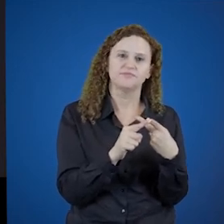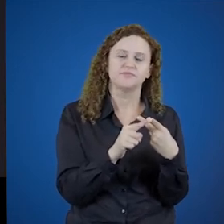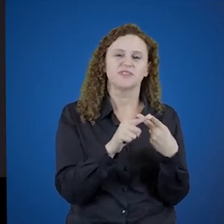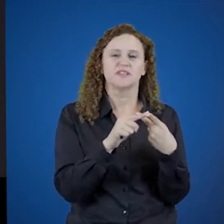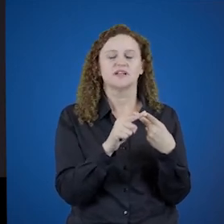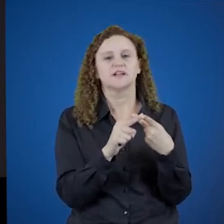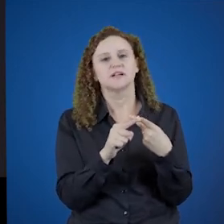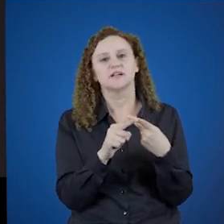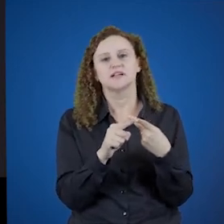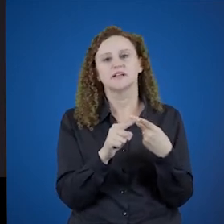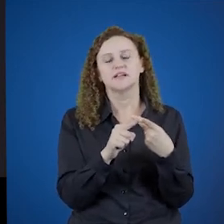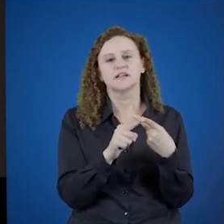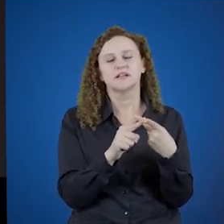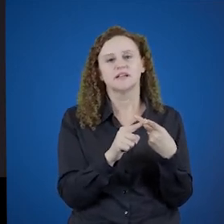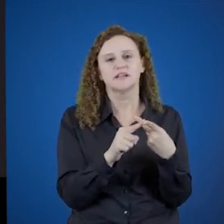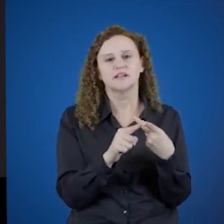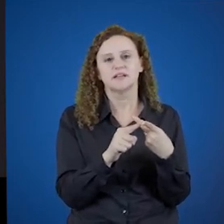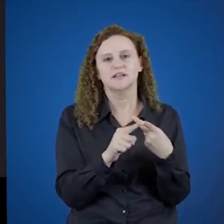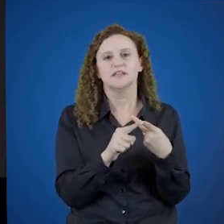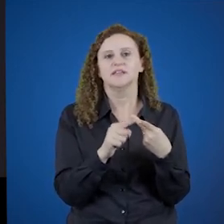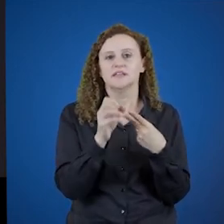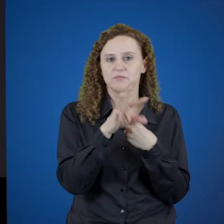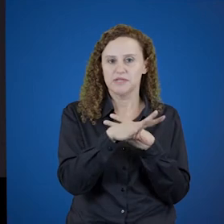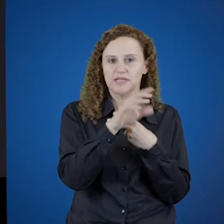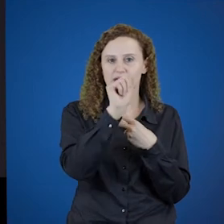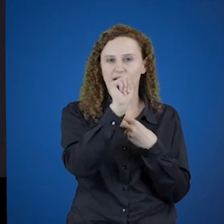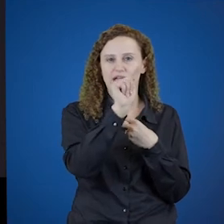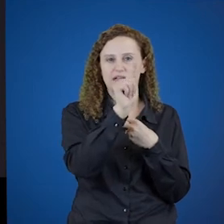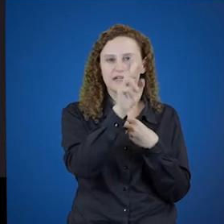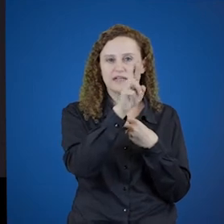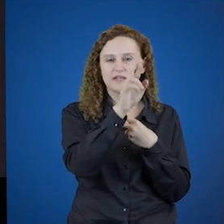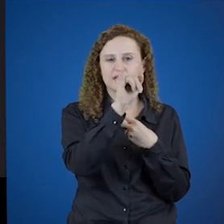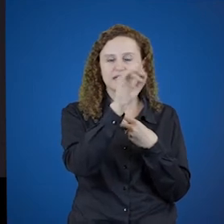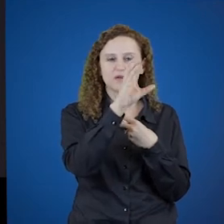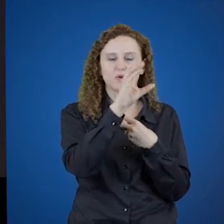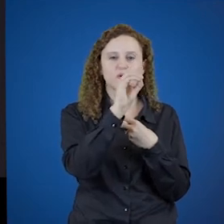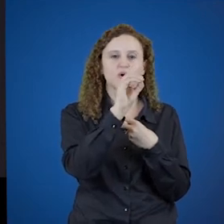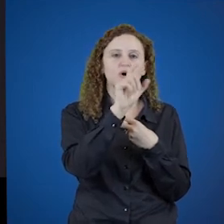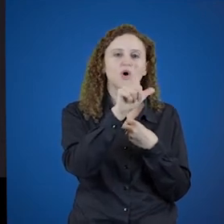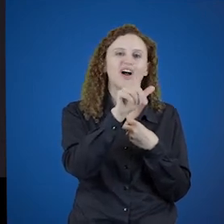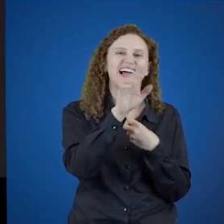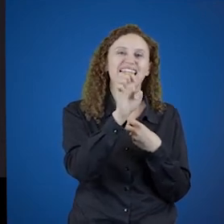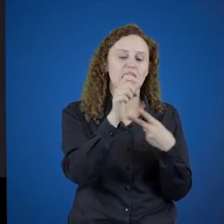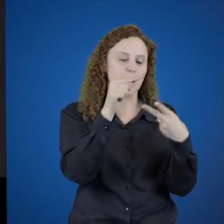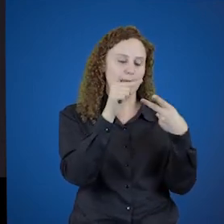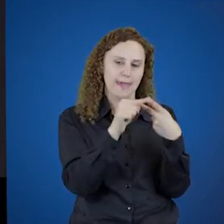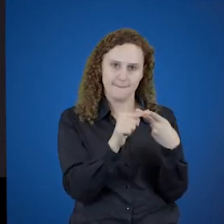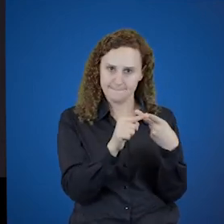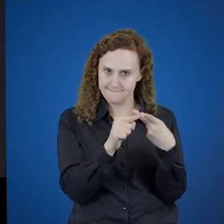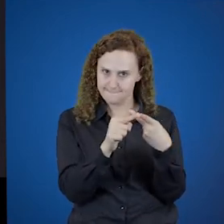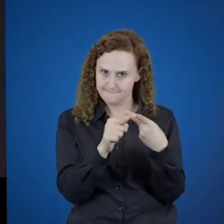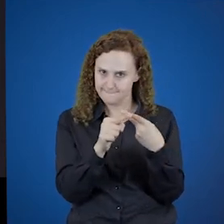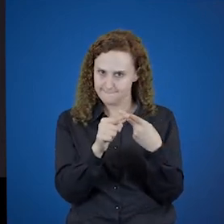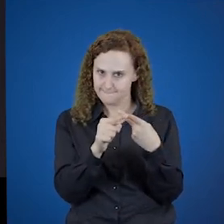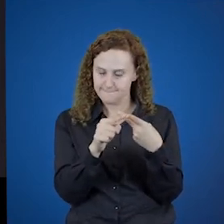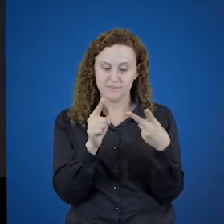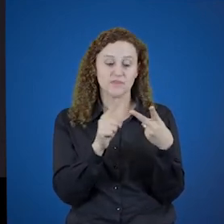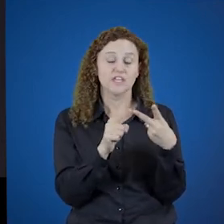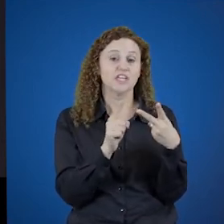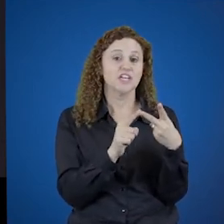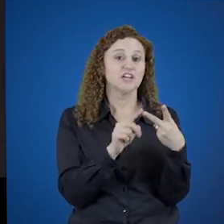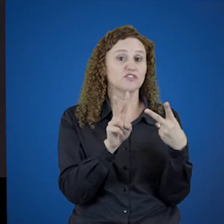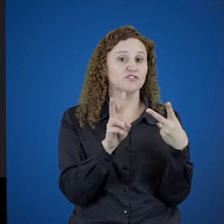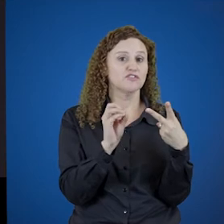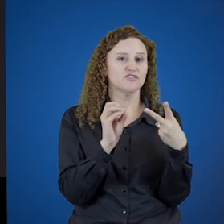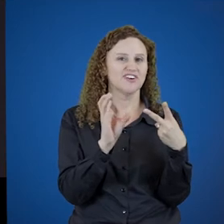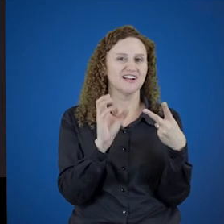cedo pulo lá um murro primeira segunda declinação